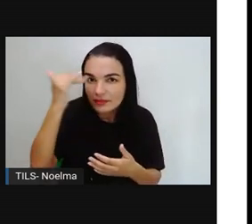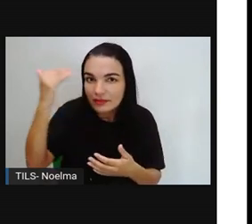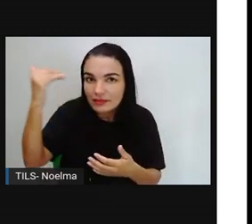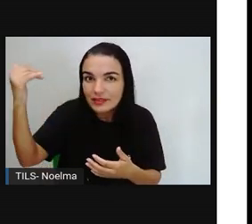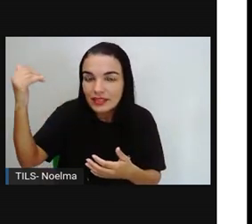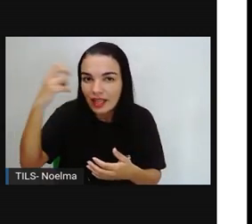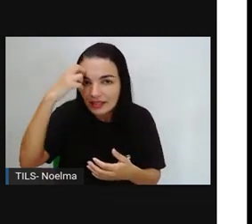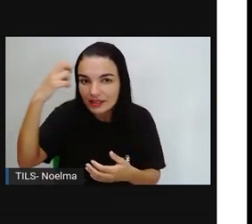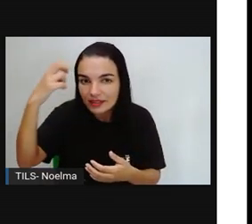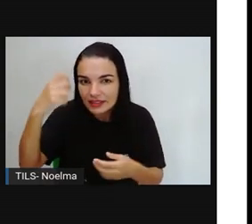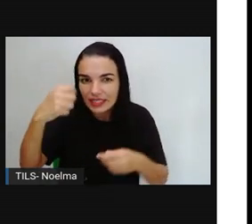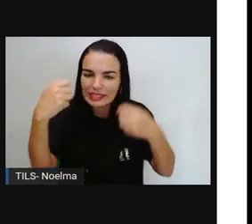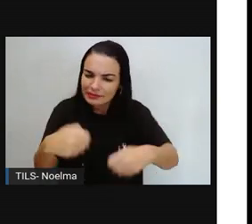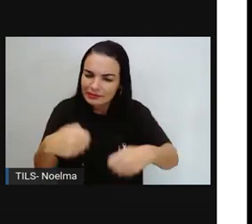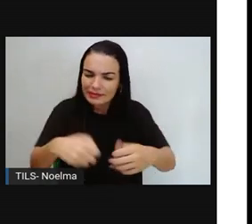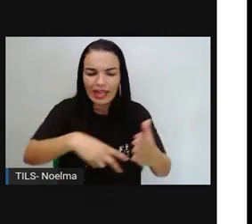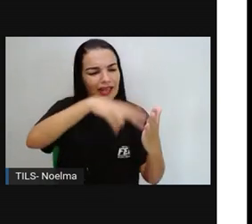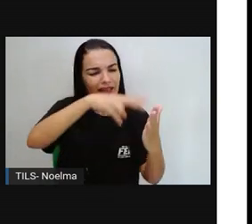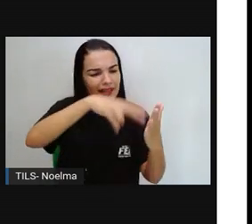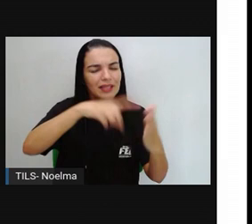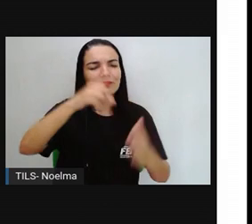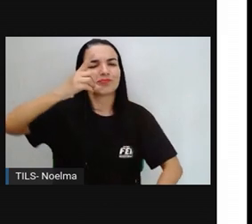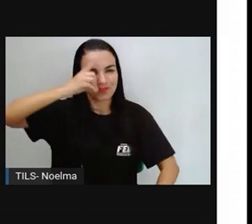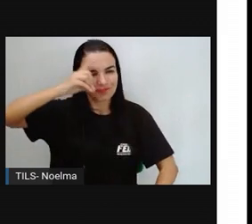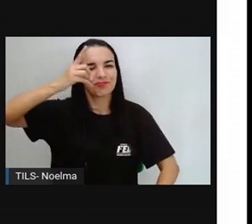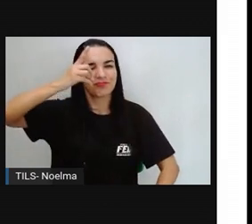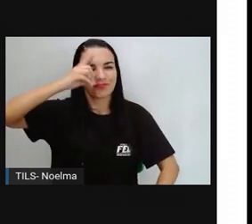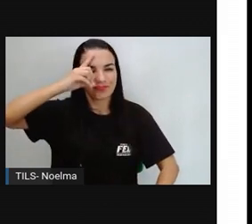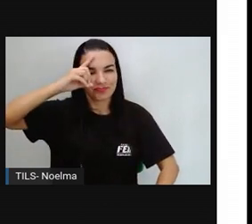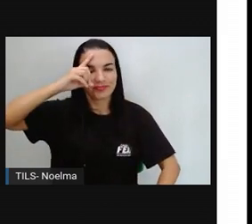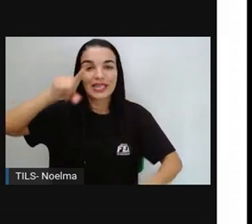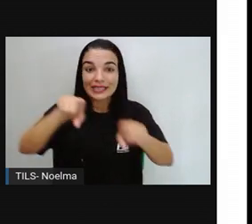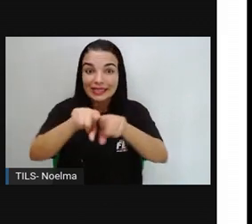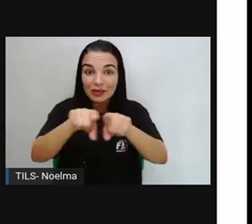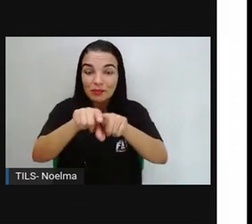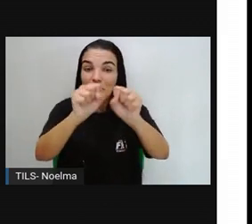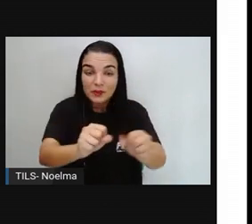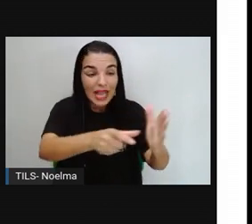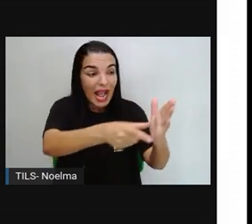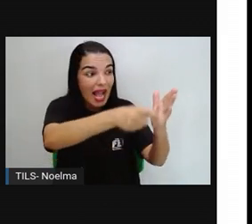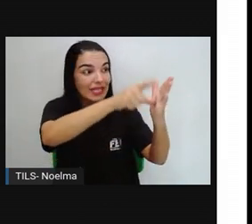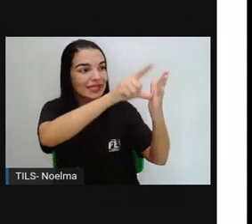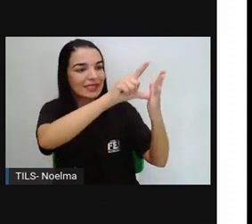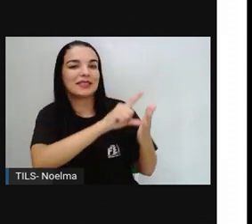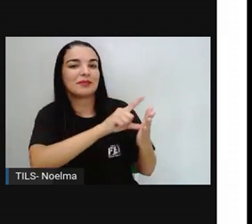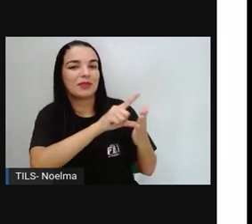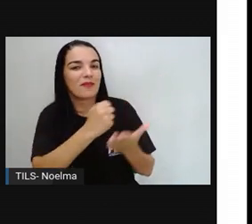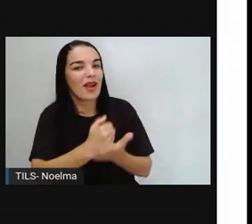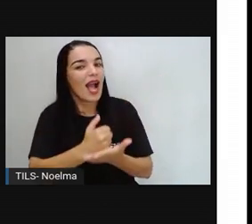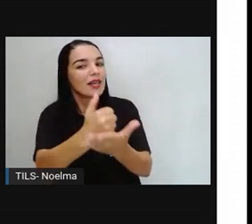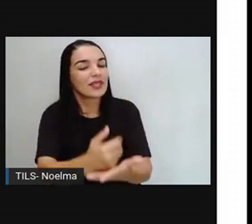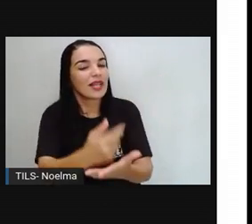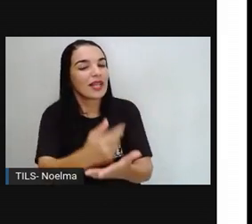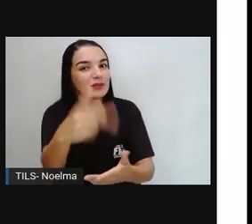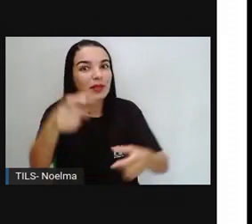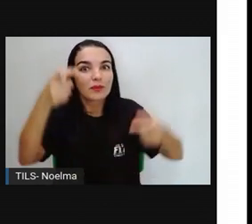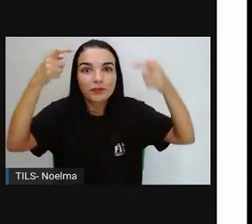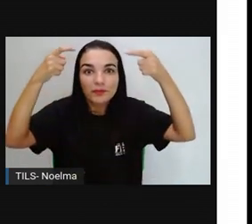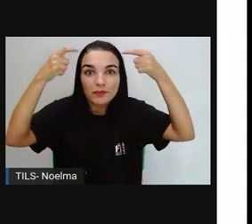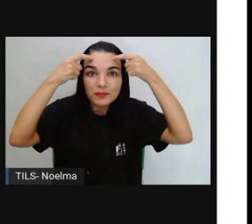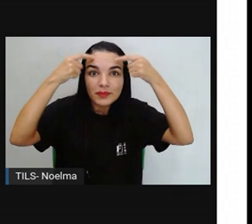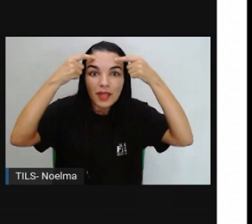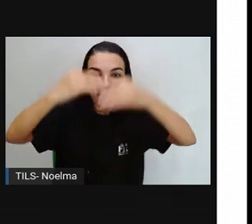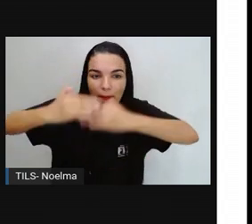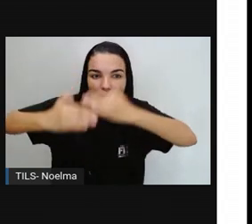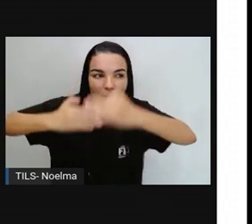Leia ativamente. Antecipe. Isso vai ajudar seu cérebro a processar as informações mais